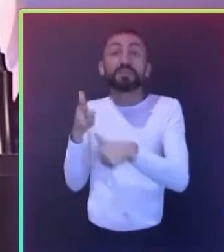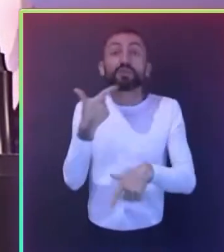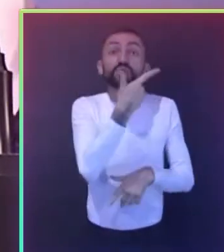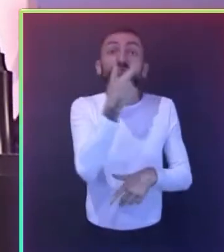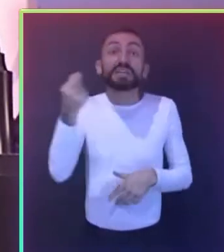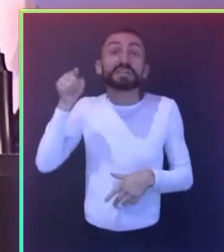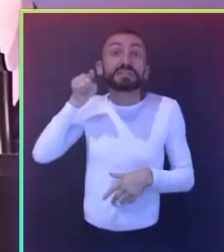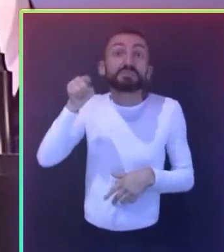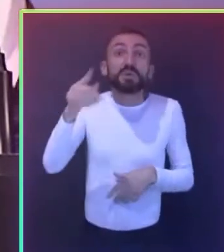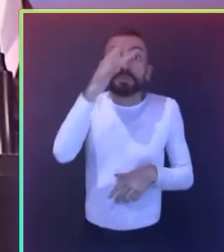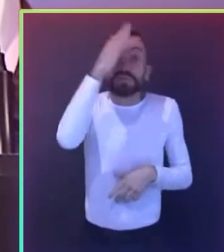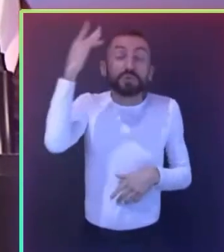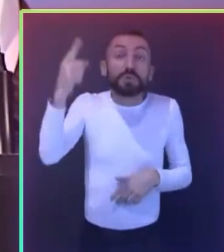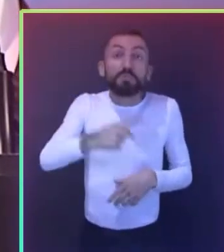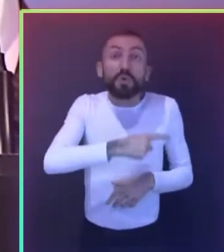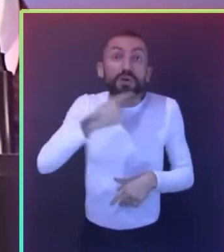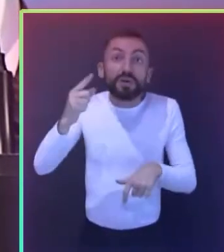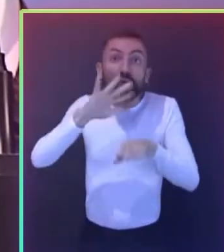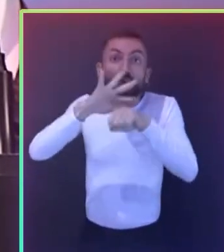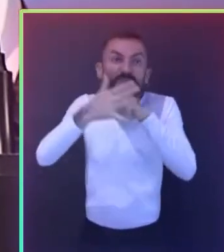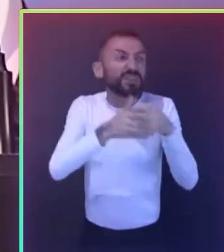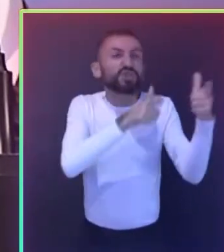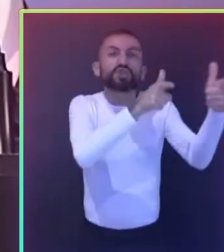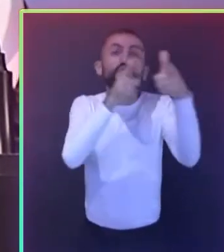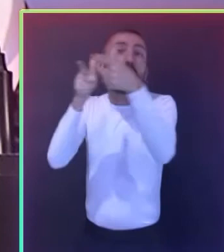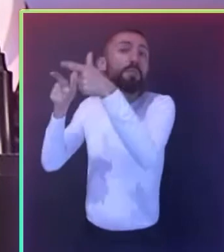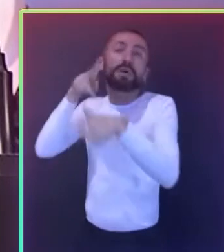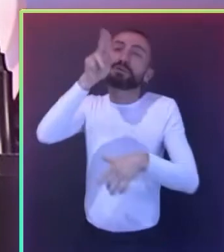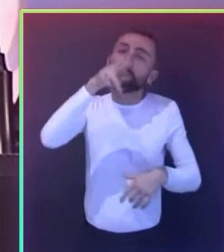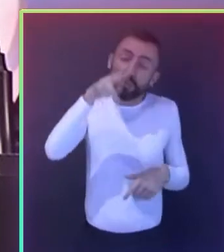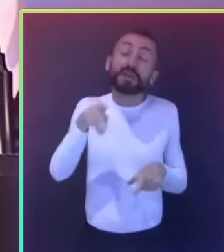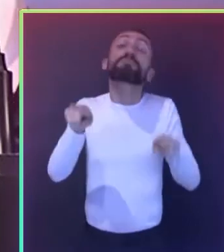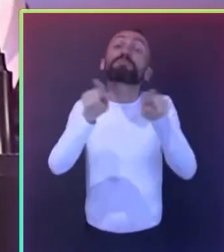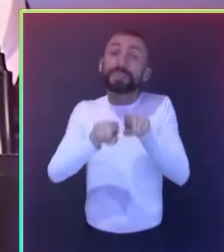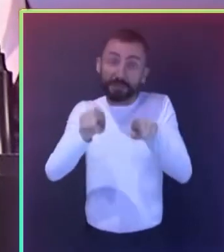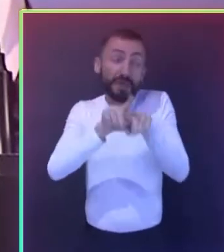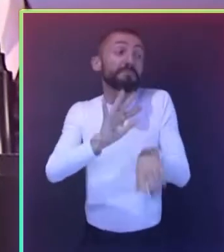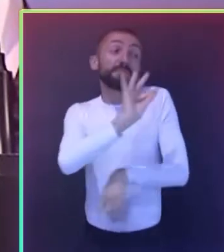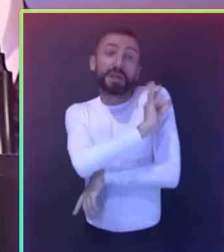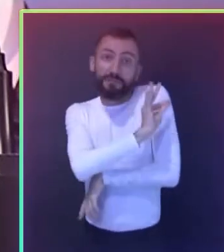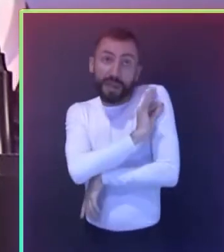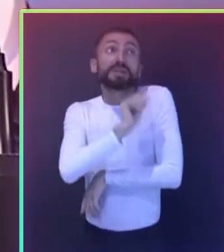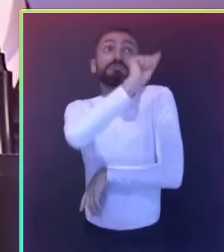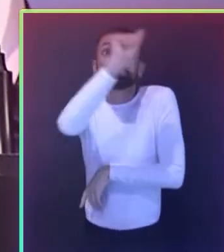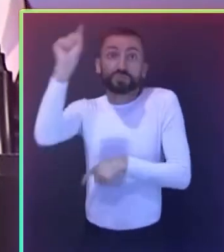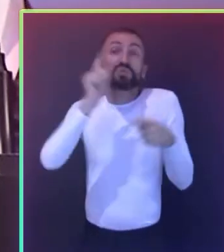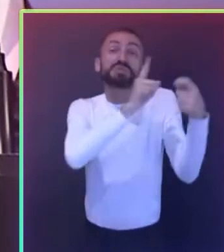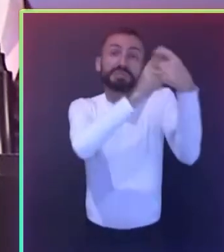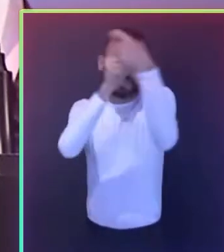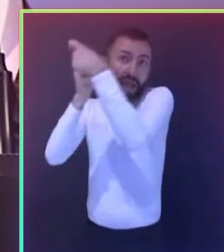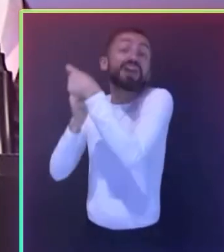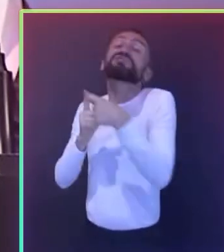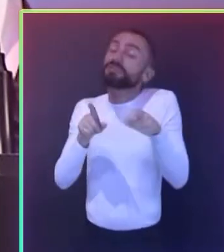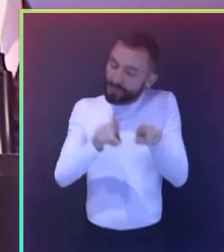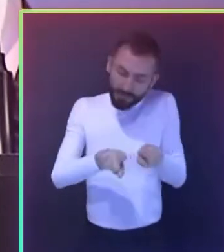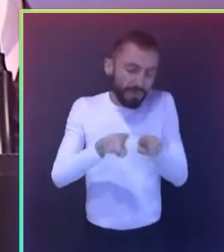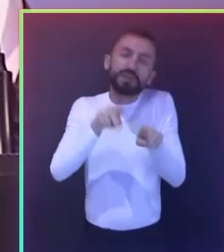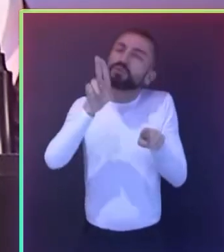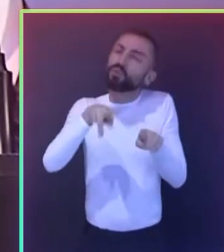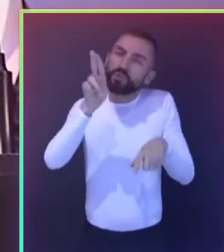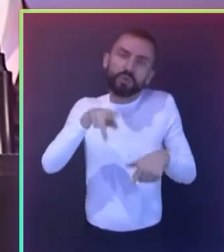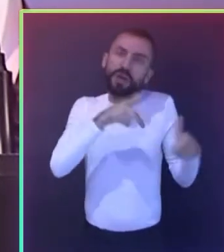vítimas da convite o mesmo se pode dizer dos prefeitos de muitos municípios temos entre nós um deles